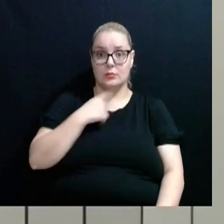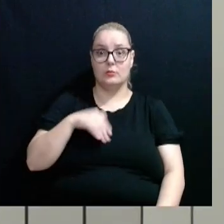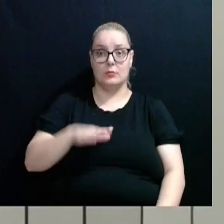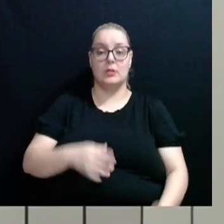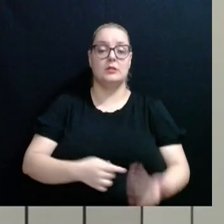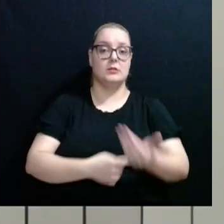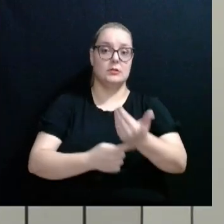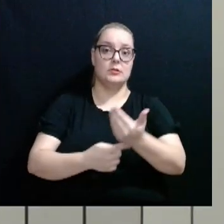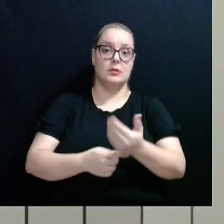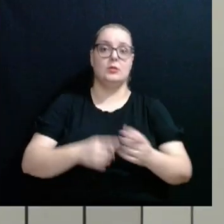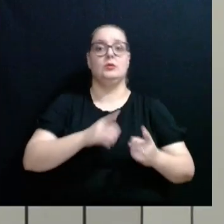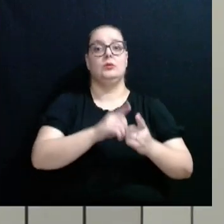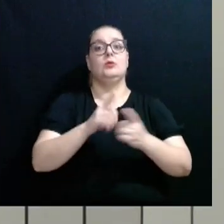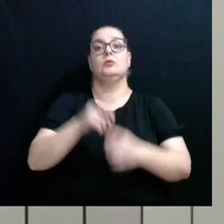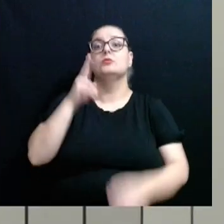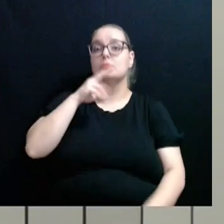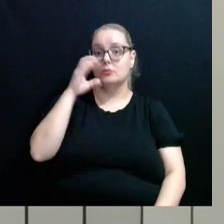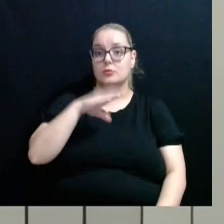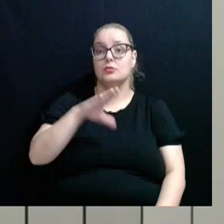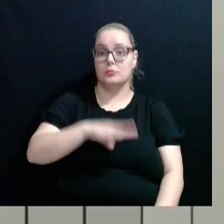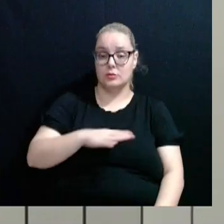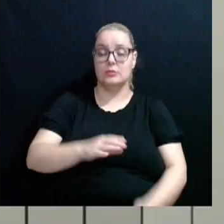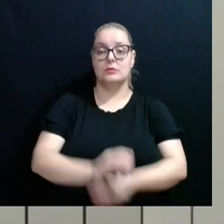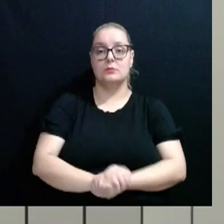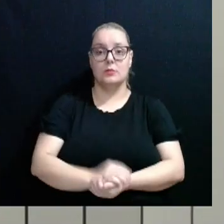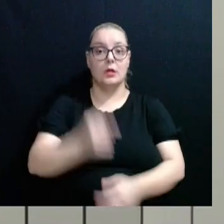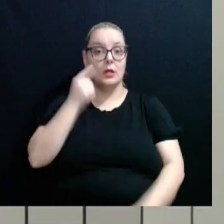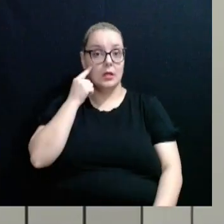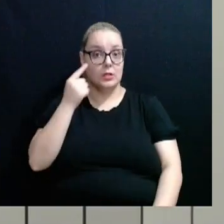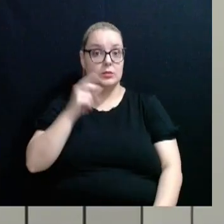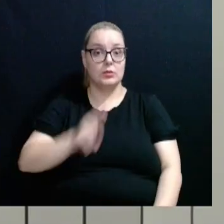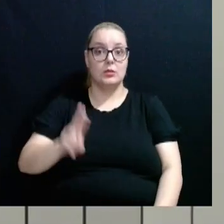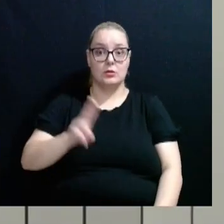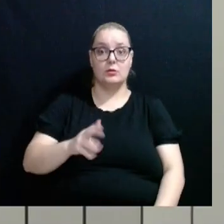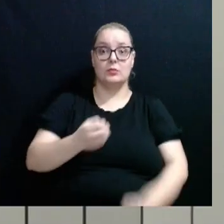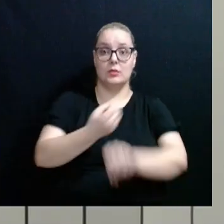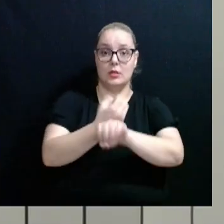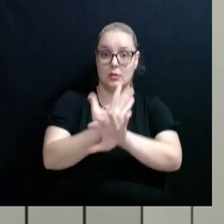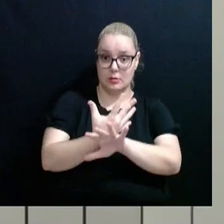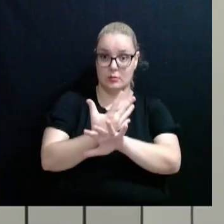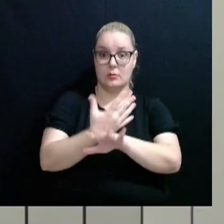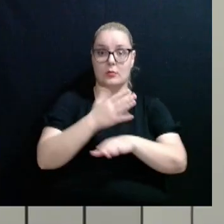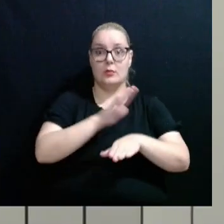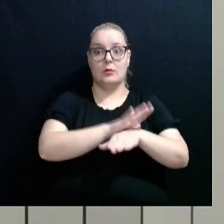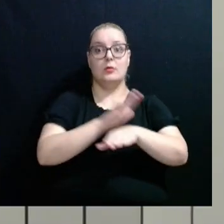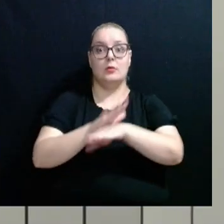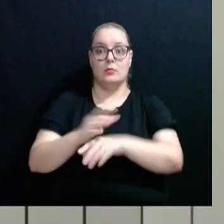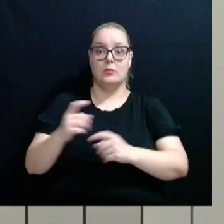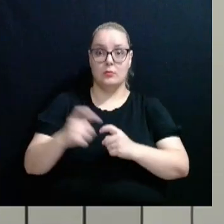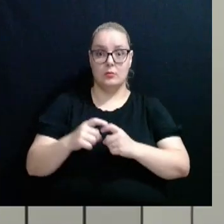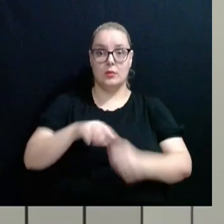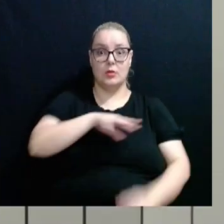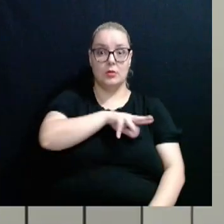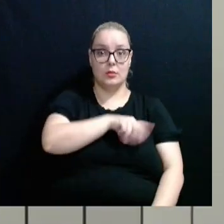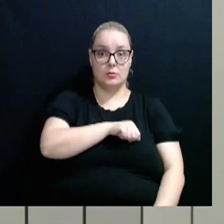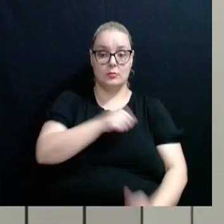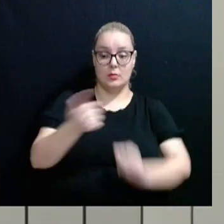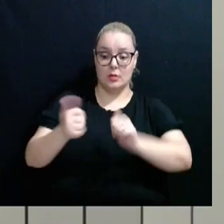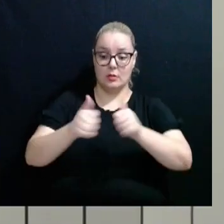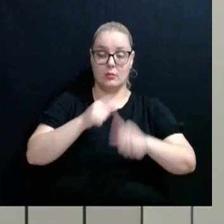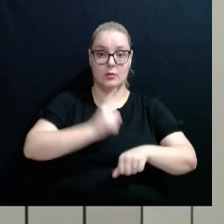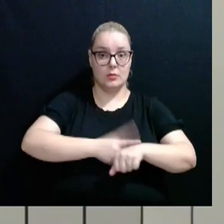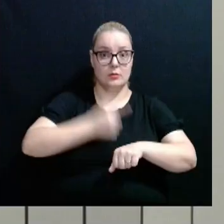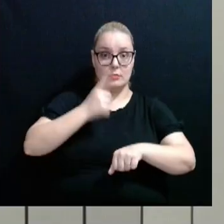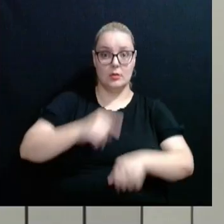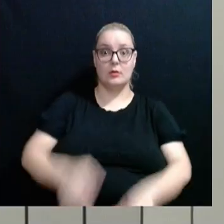de urgência do município. A ideia é usar videochamadas para ajudar médicos do SAMU a avaliar em tempo real a situação